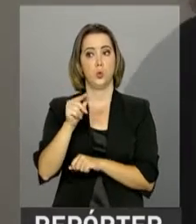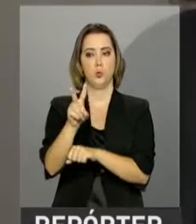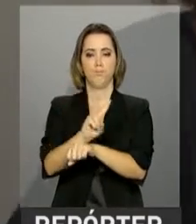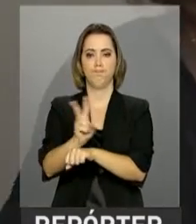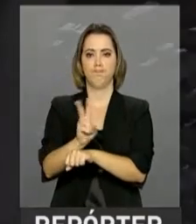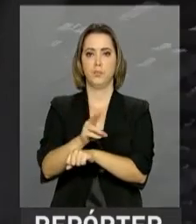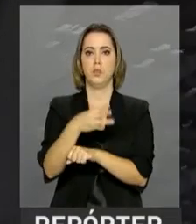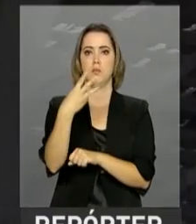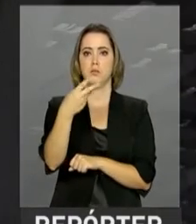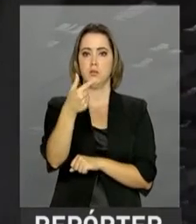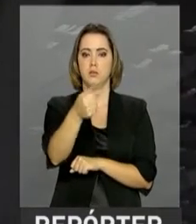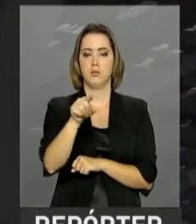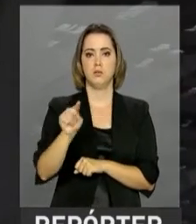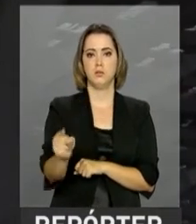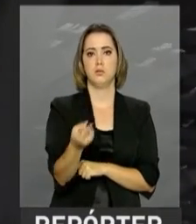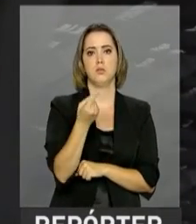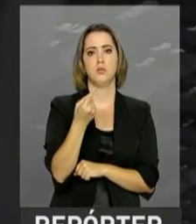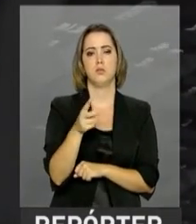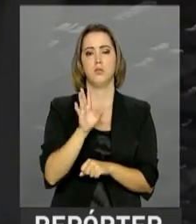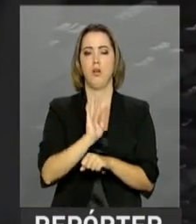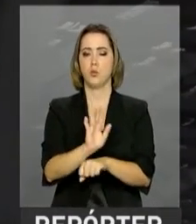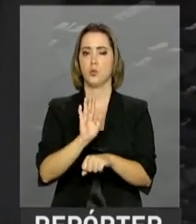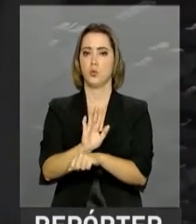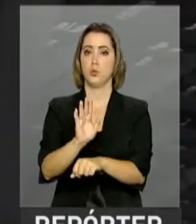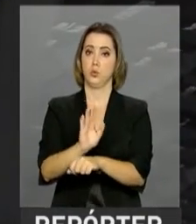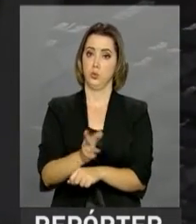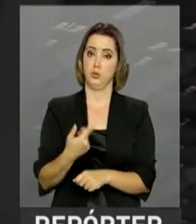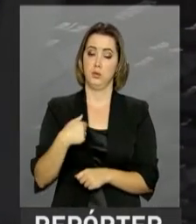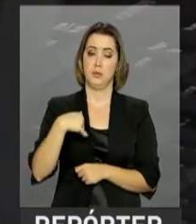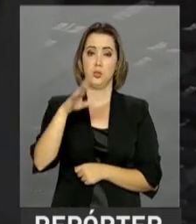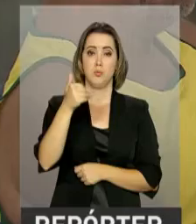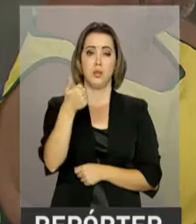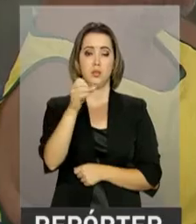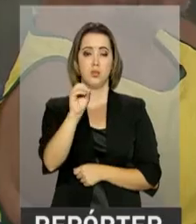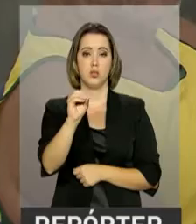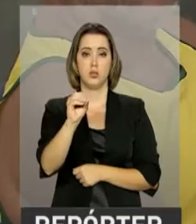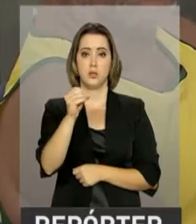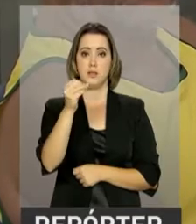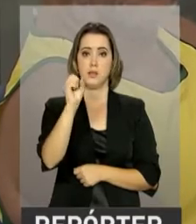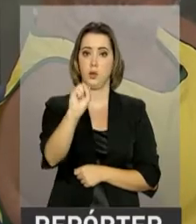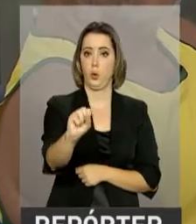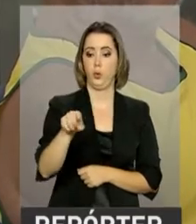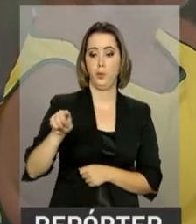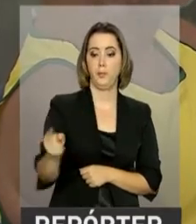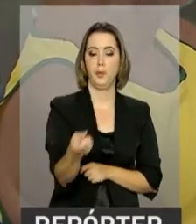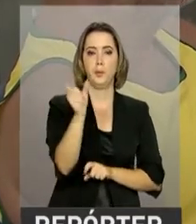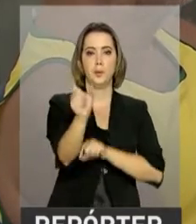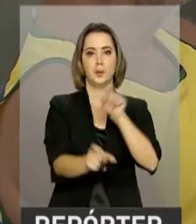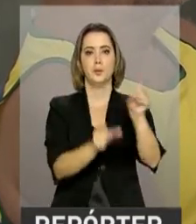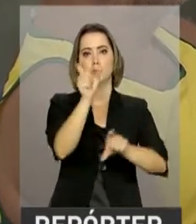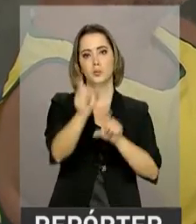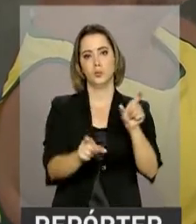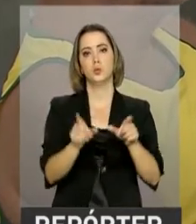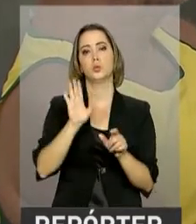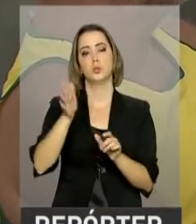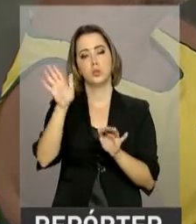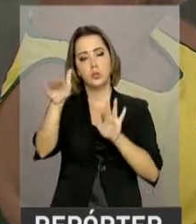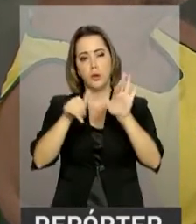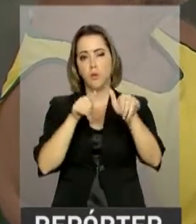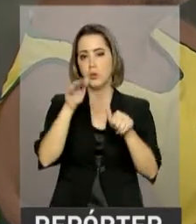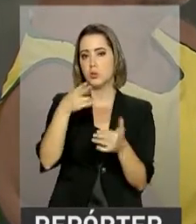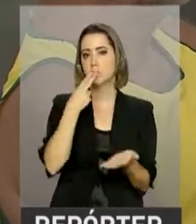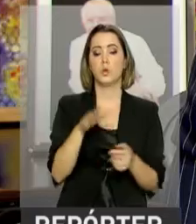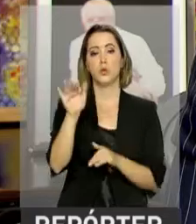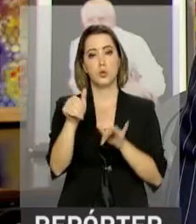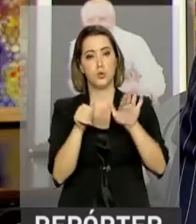37 1.323 benefício de 108 mil seiscentos e quarenta e três pessoas convocadas por meio